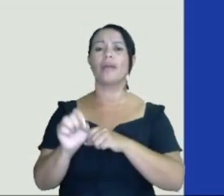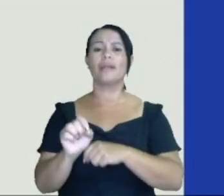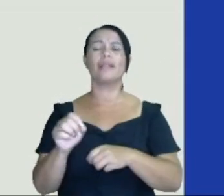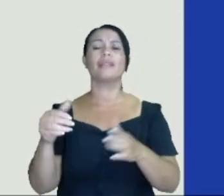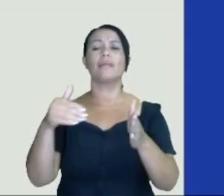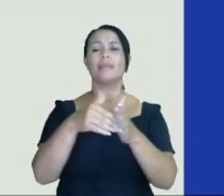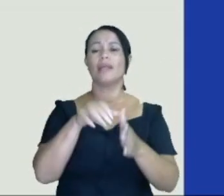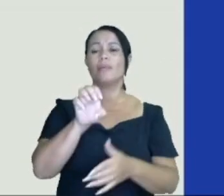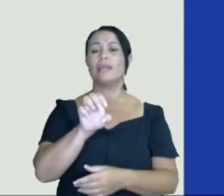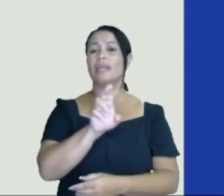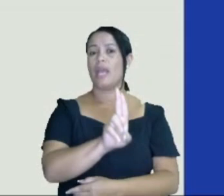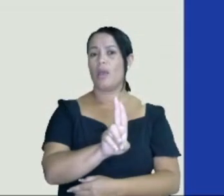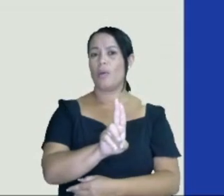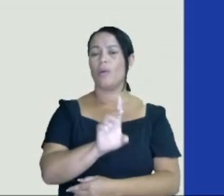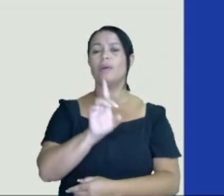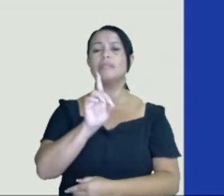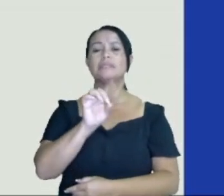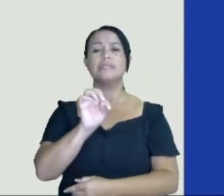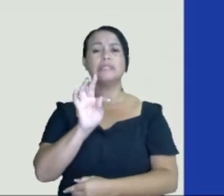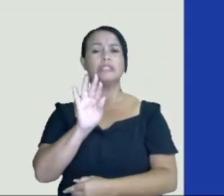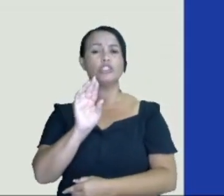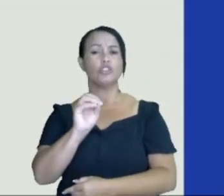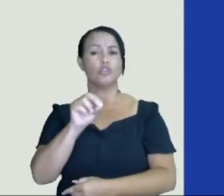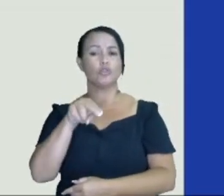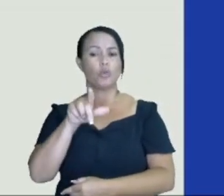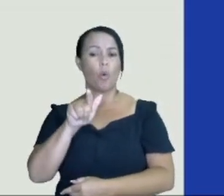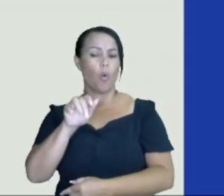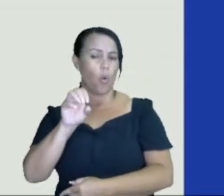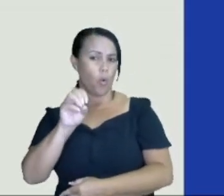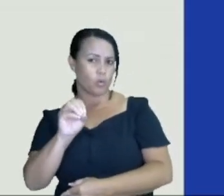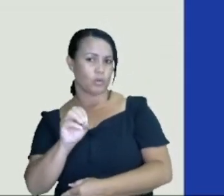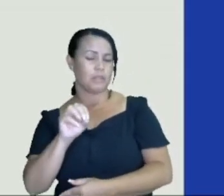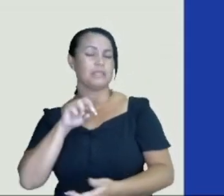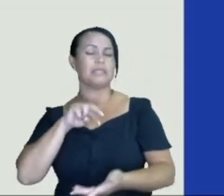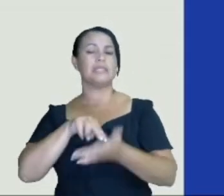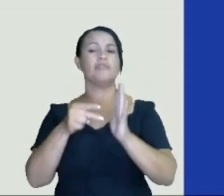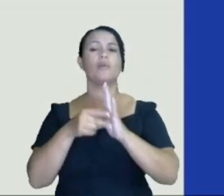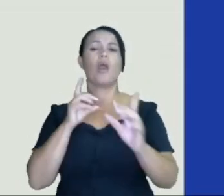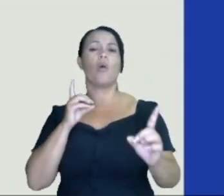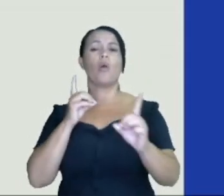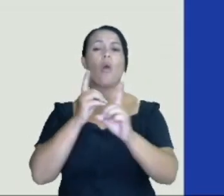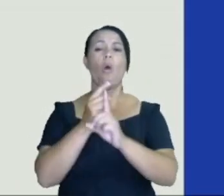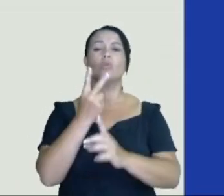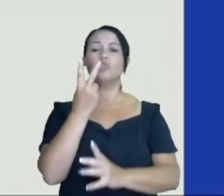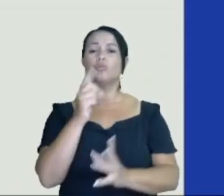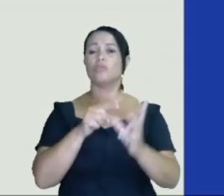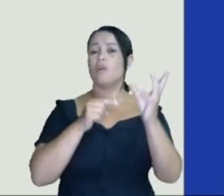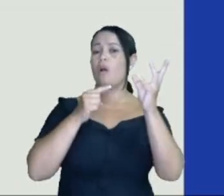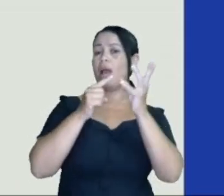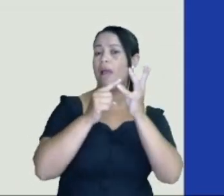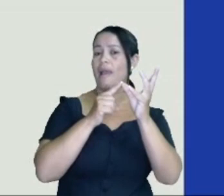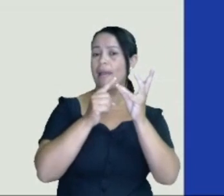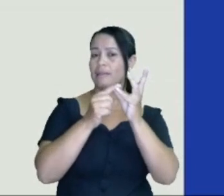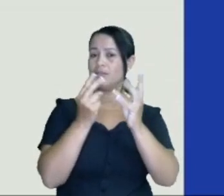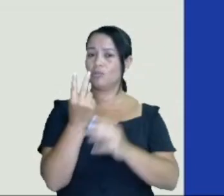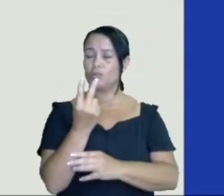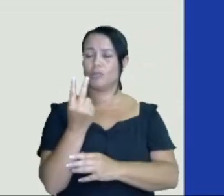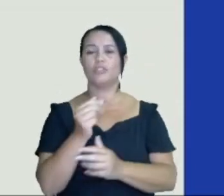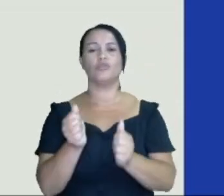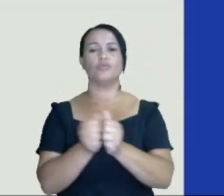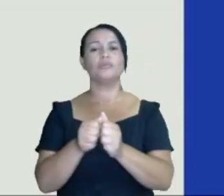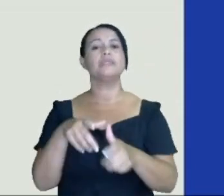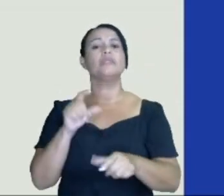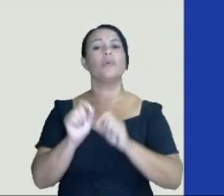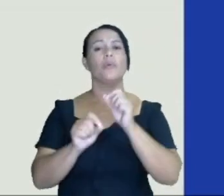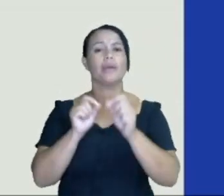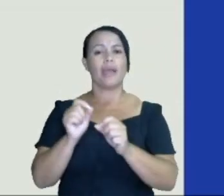eu. Lembrando, ditongo, gente, ditongo é o encontro de duas vogais. Não se esqueçam.